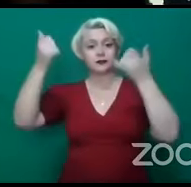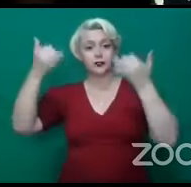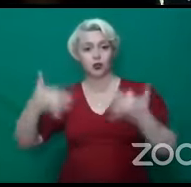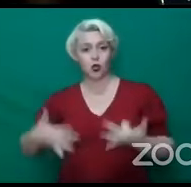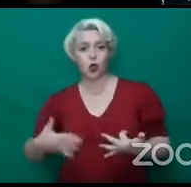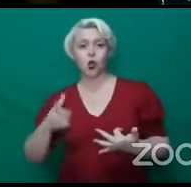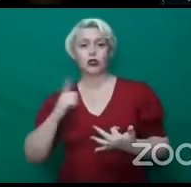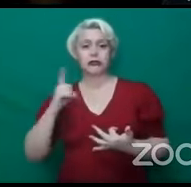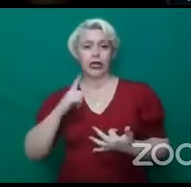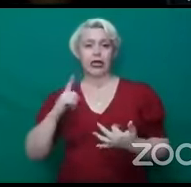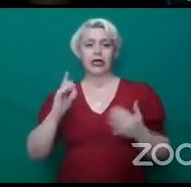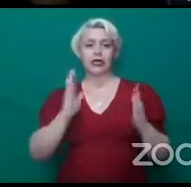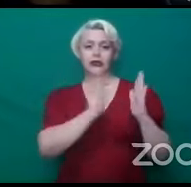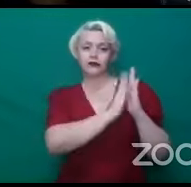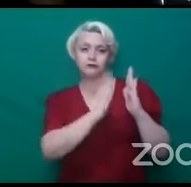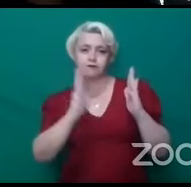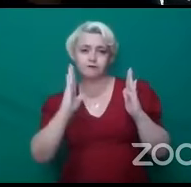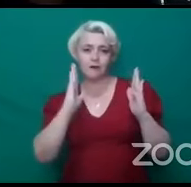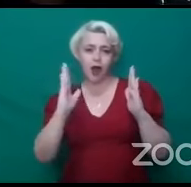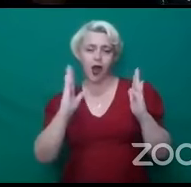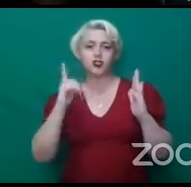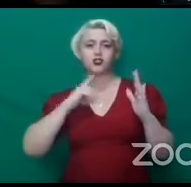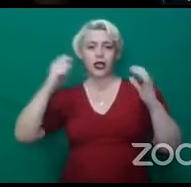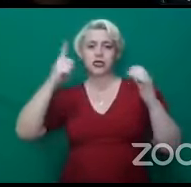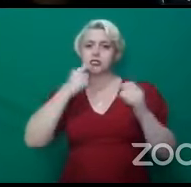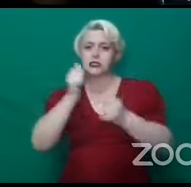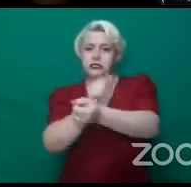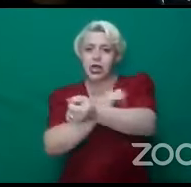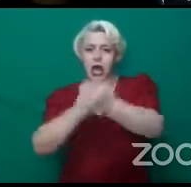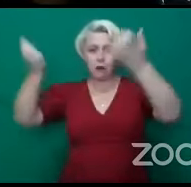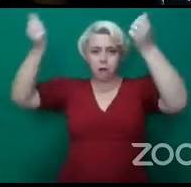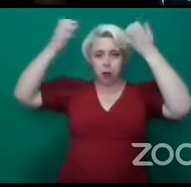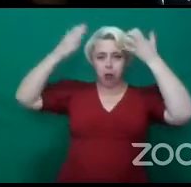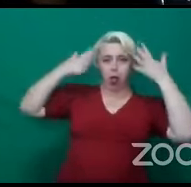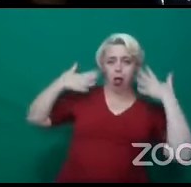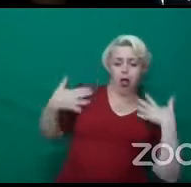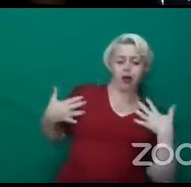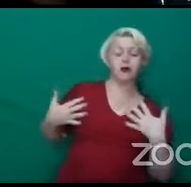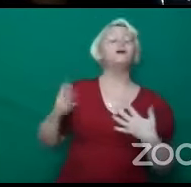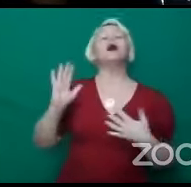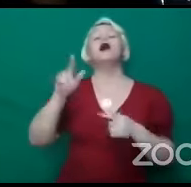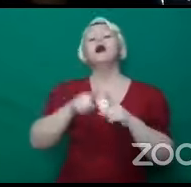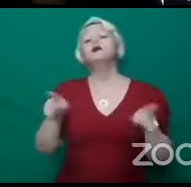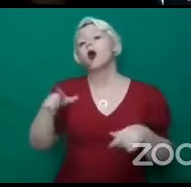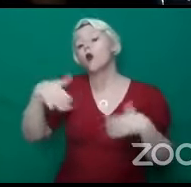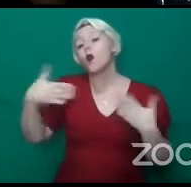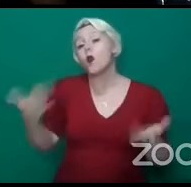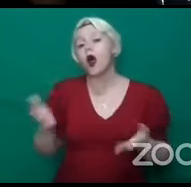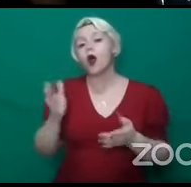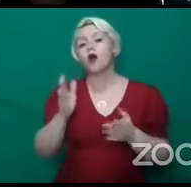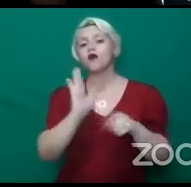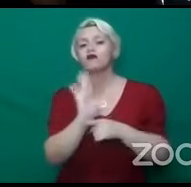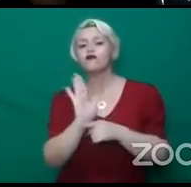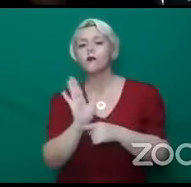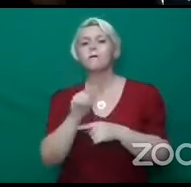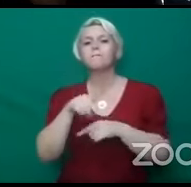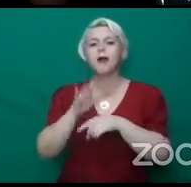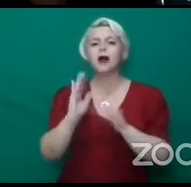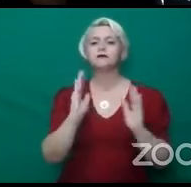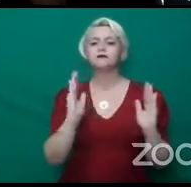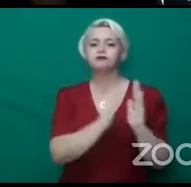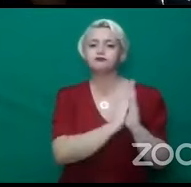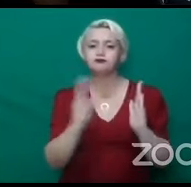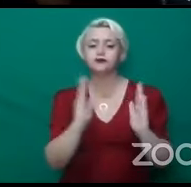muito sangue e tal, cena, né, da personagem, mas qual foi a cena mais difícil, assim, que foi mais difícil de